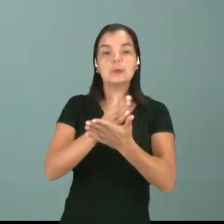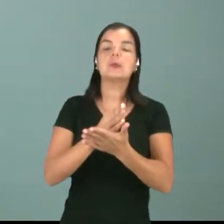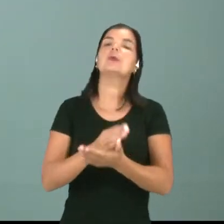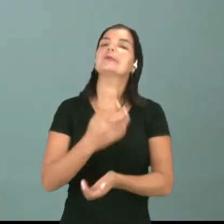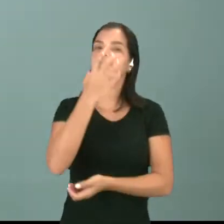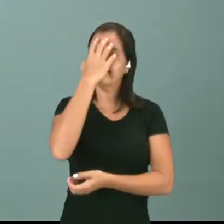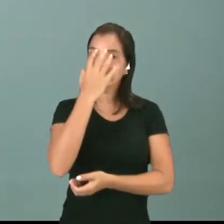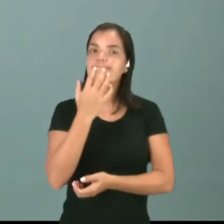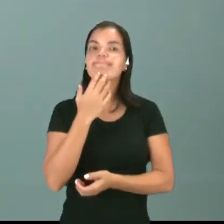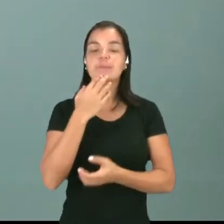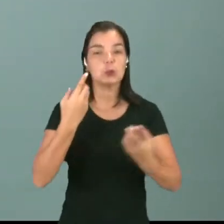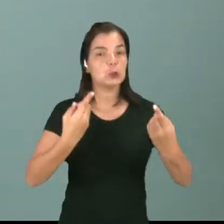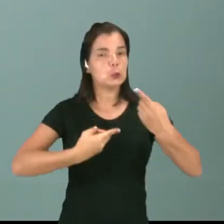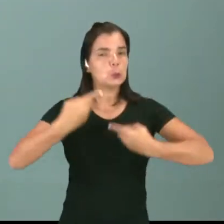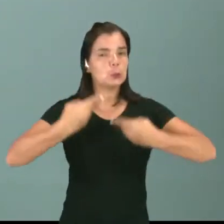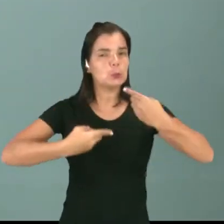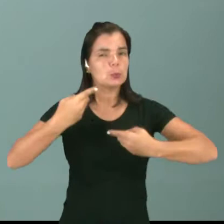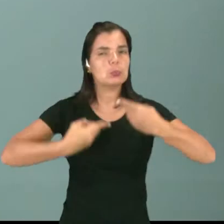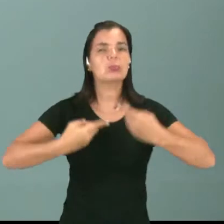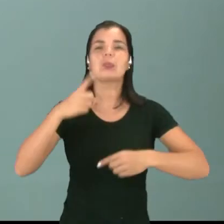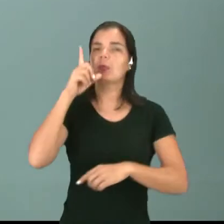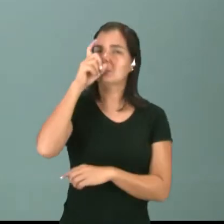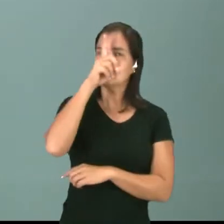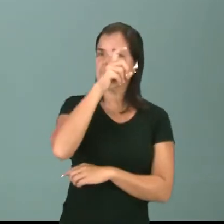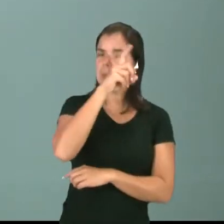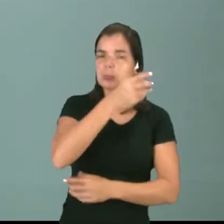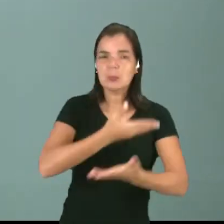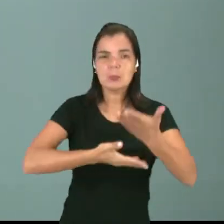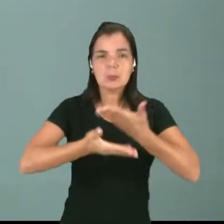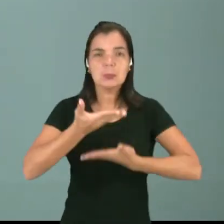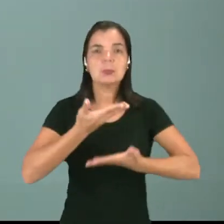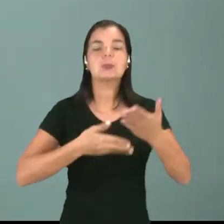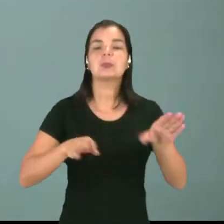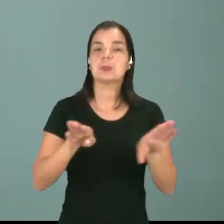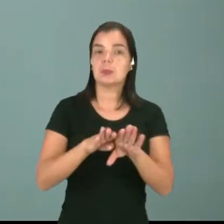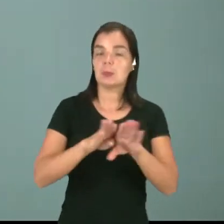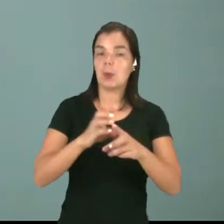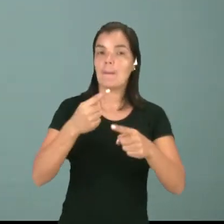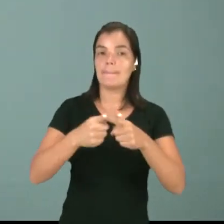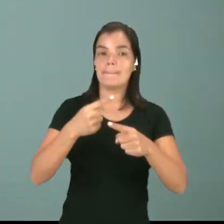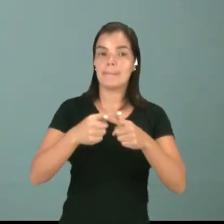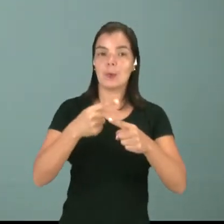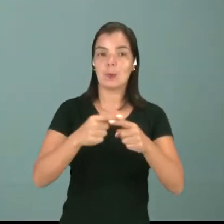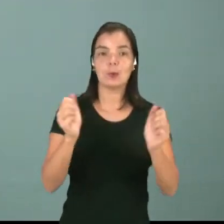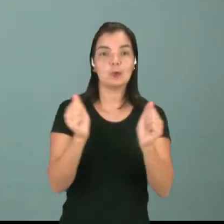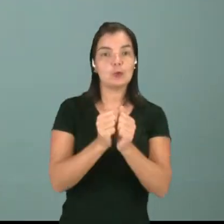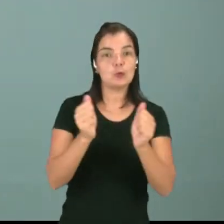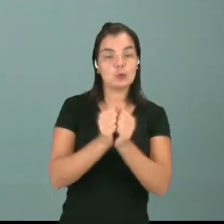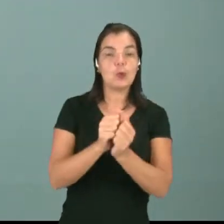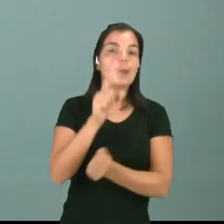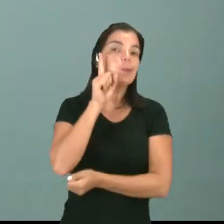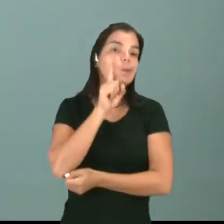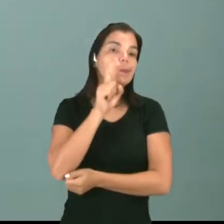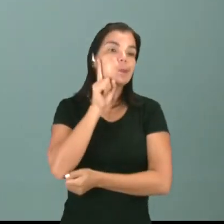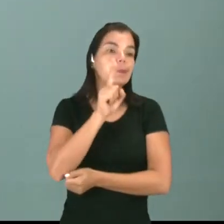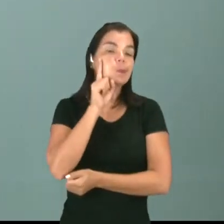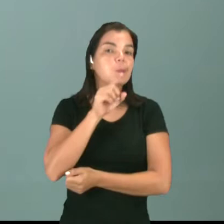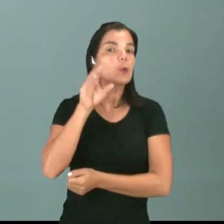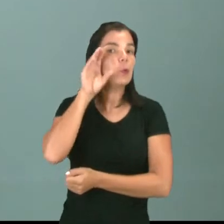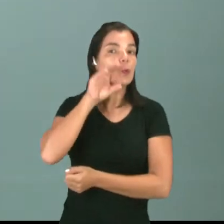sérias discussões, dificuldades de relacionamento, porque a Colômbia, juntamente com os Estados Unidos,